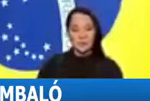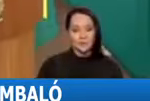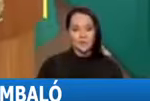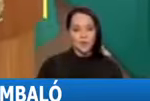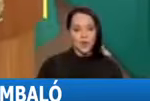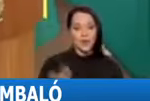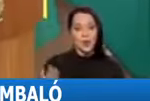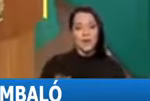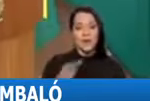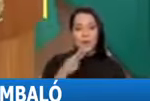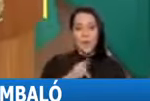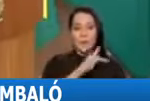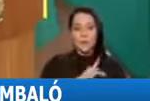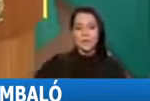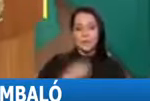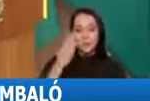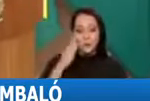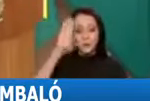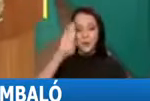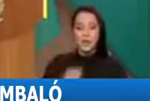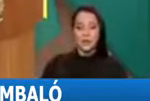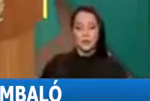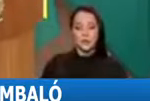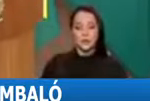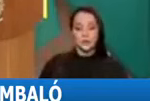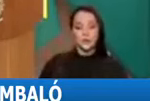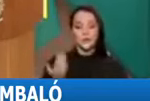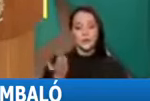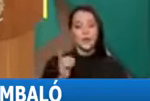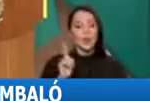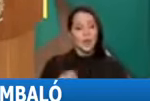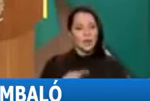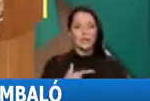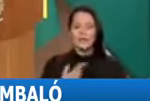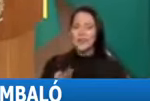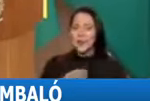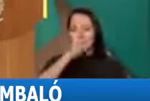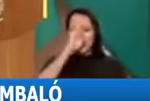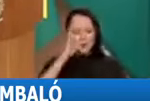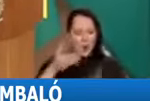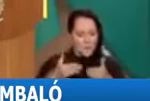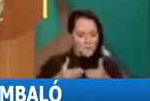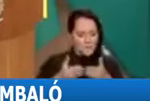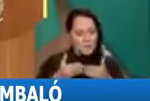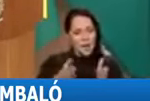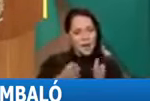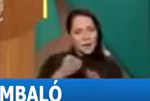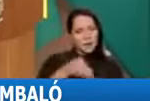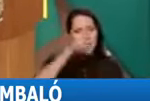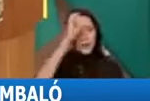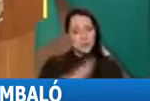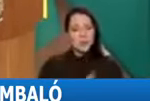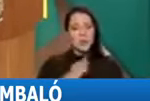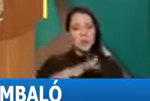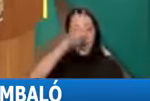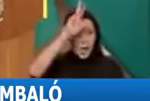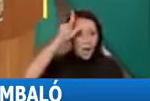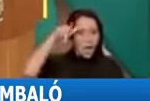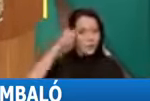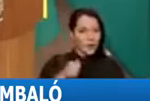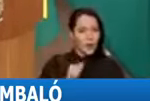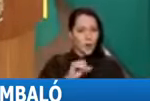senhor presidente Jair bolsonário ser a porta que é a porta de entrada do Brasil para a África ocidental